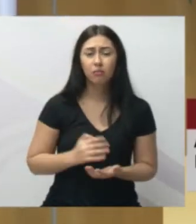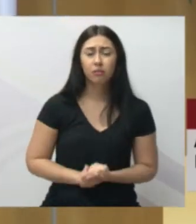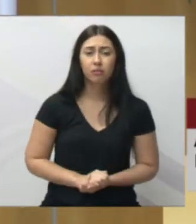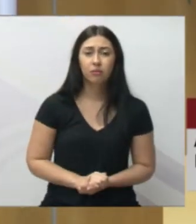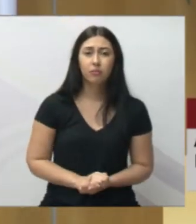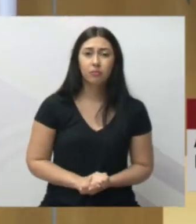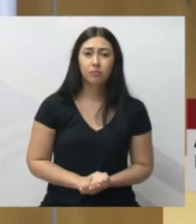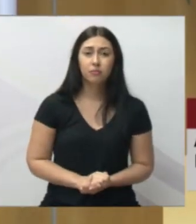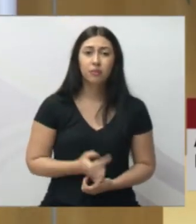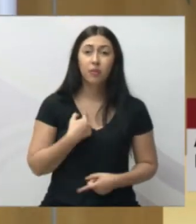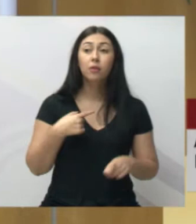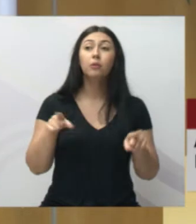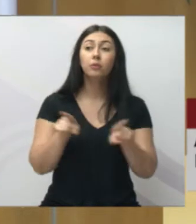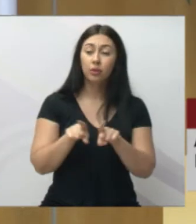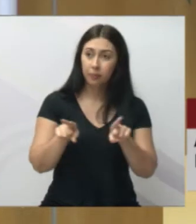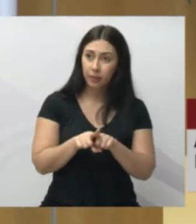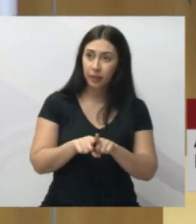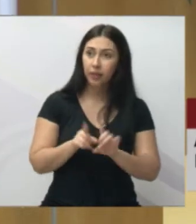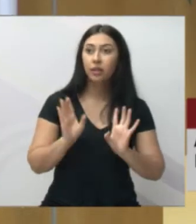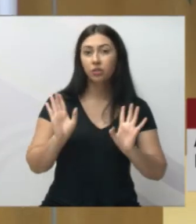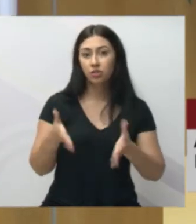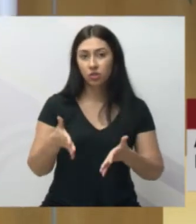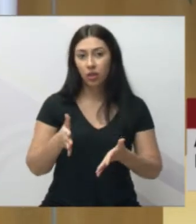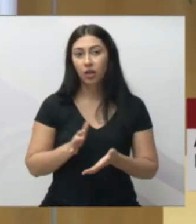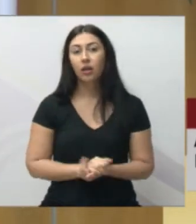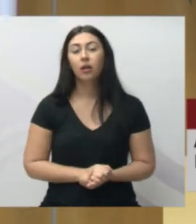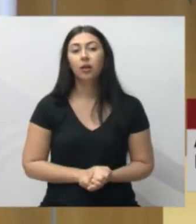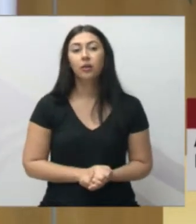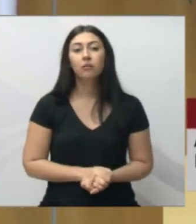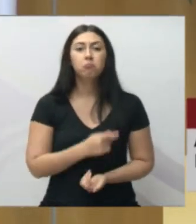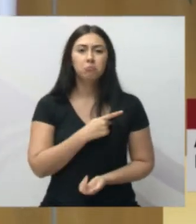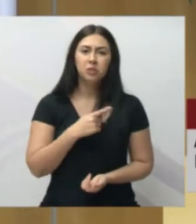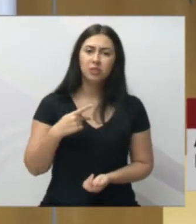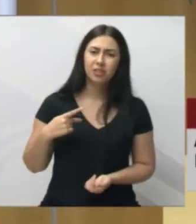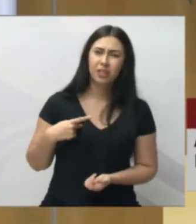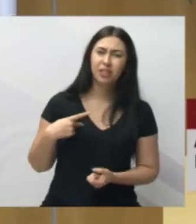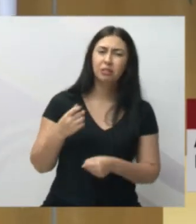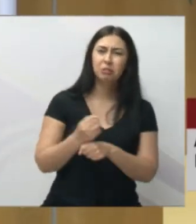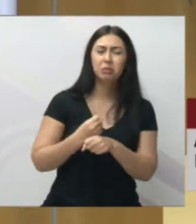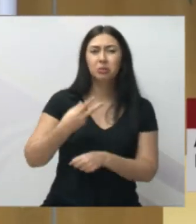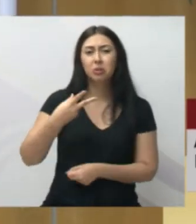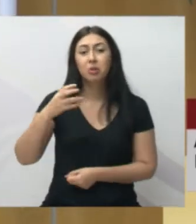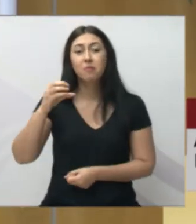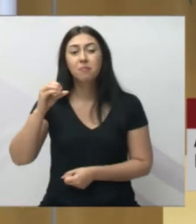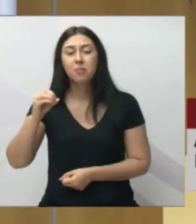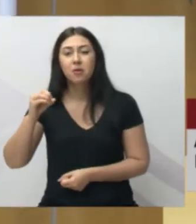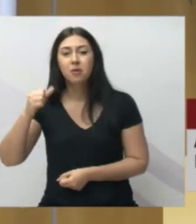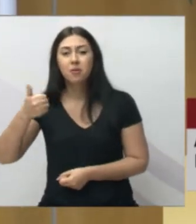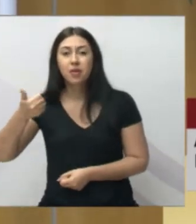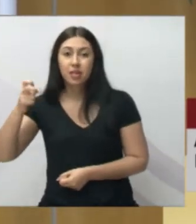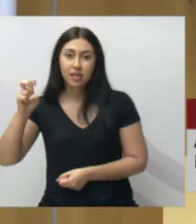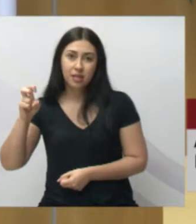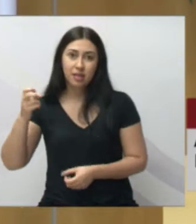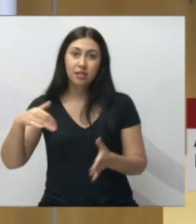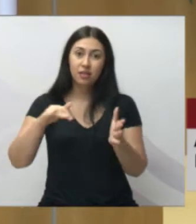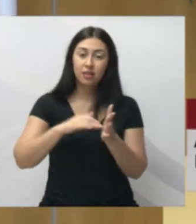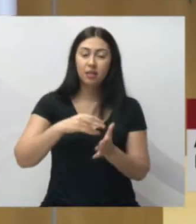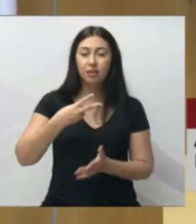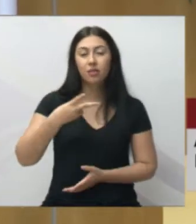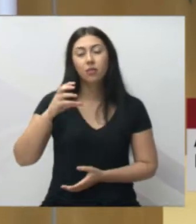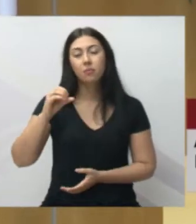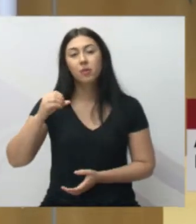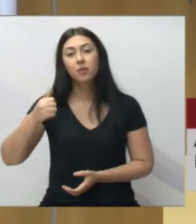Eu também estive à frente dessa casa no período 2015-2016 e também fomos pressionados pelo